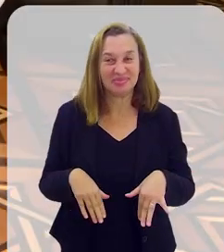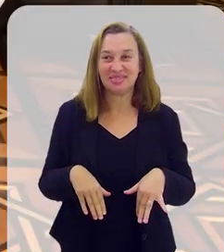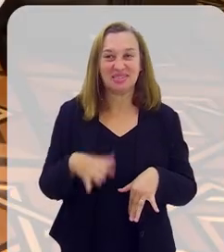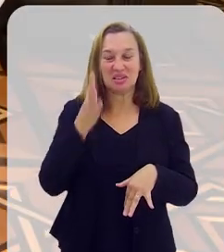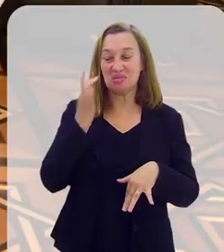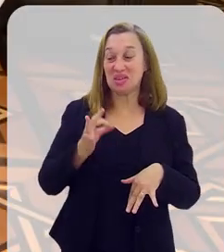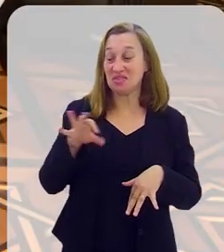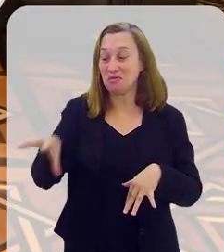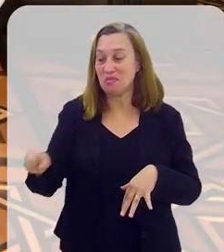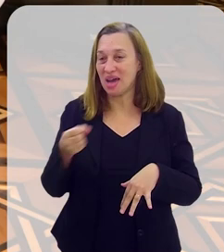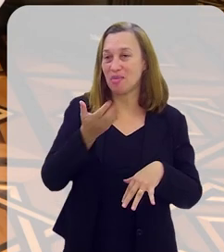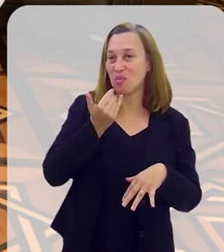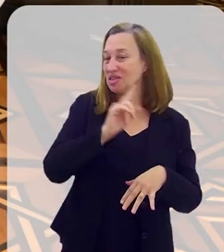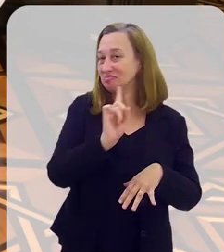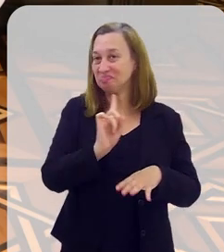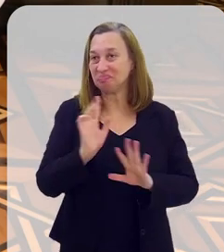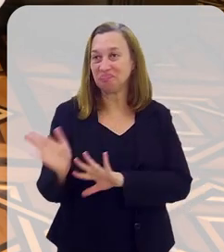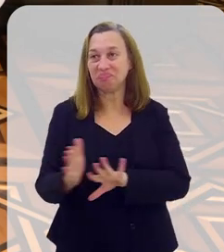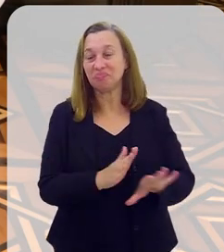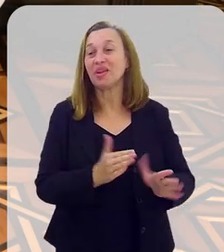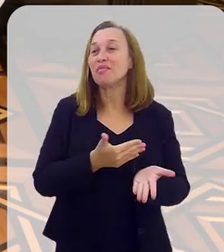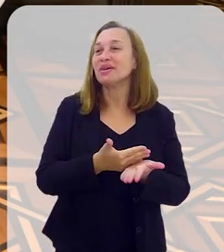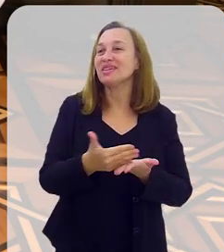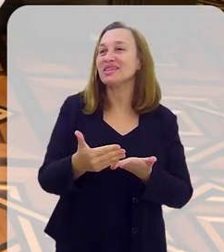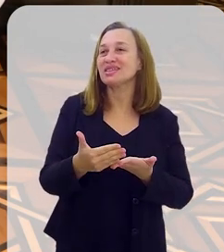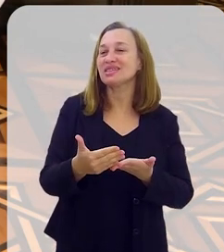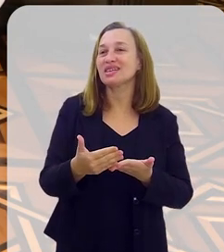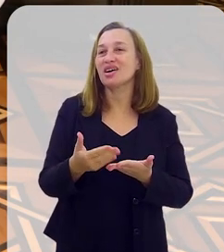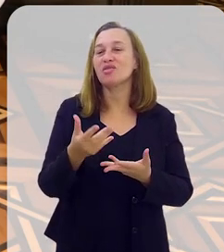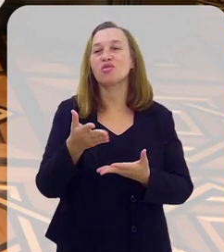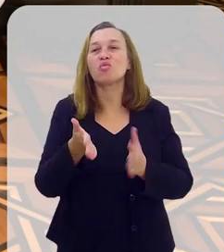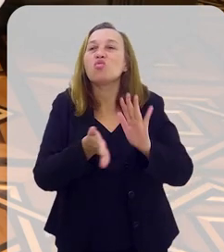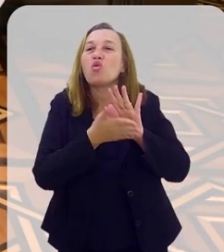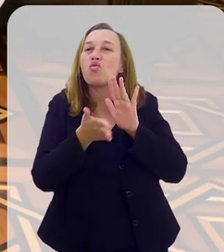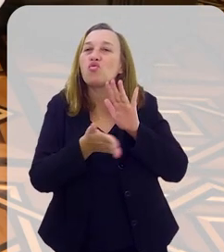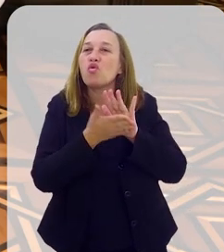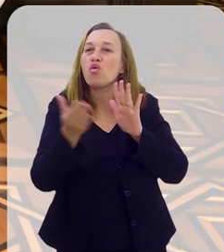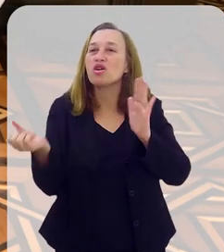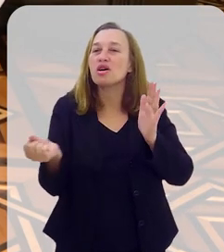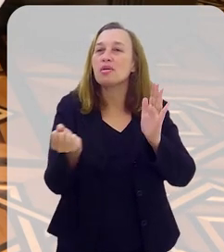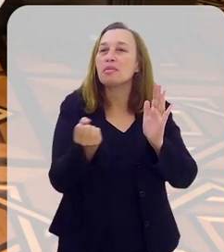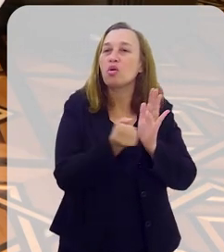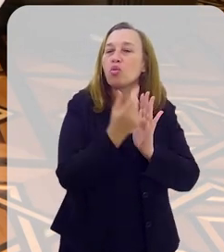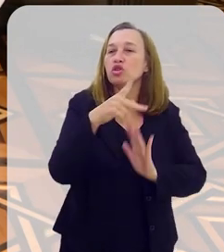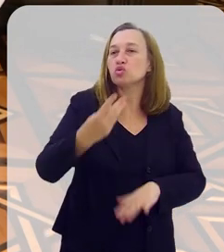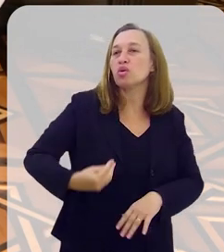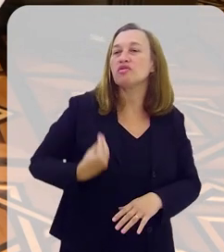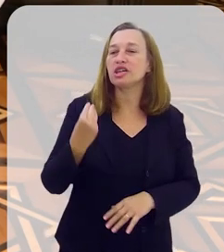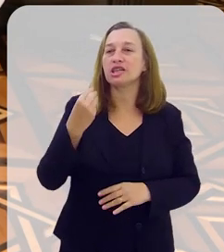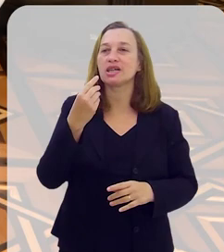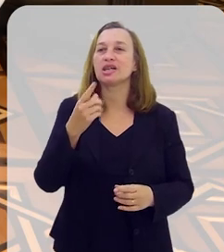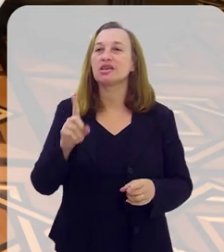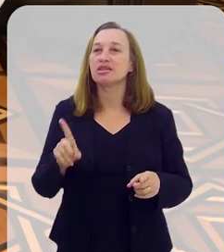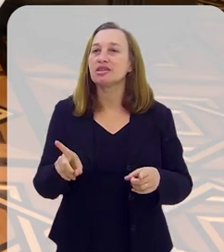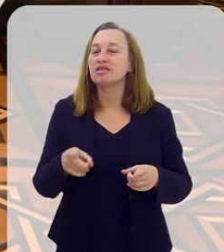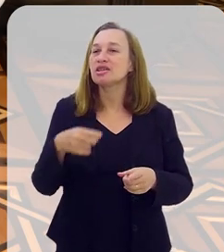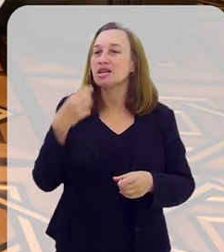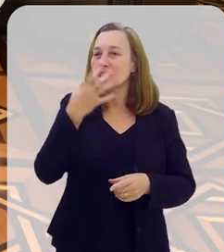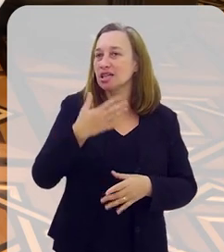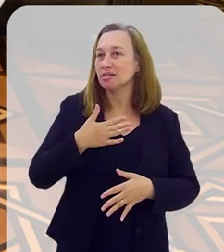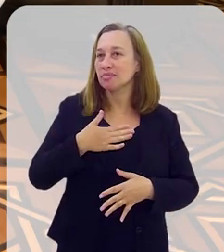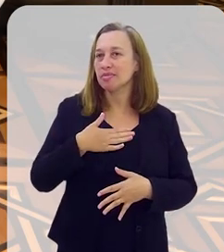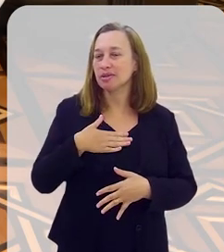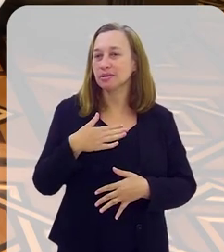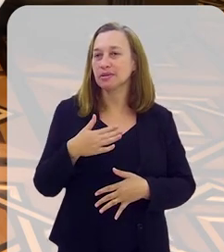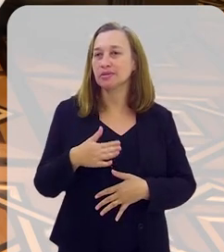fale não sei se eu vou pegar não vamos de pra gente começar Me manda uma música que marcou tua vida canta um pouquinho para mim aí sucesso